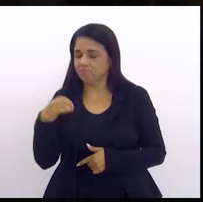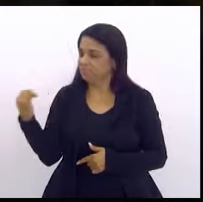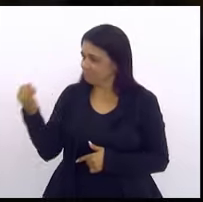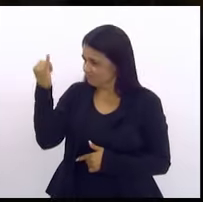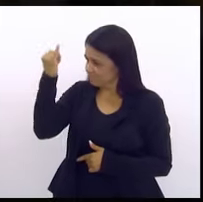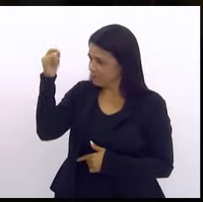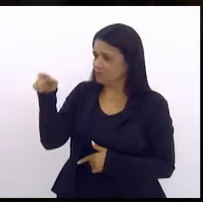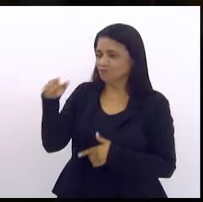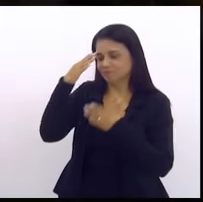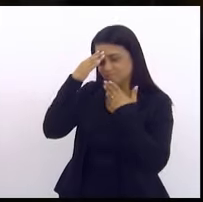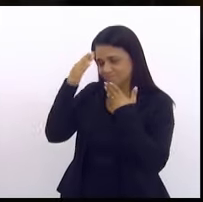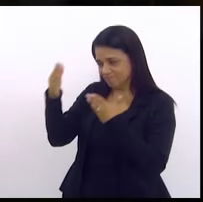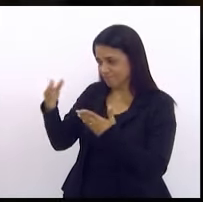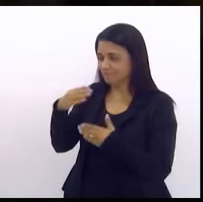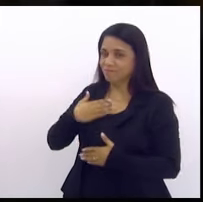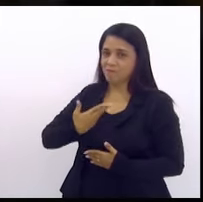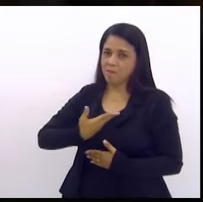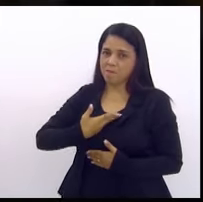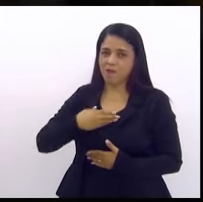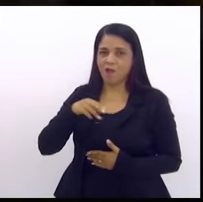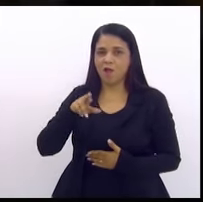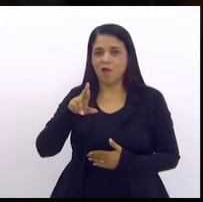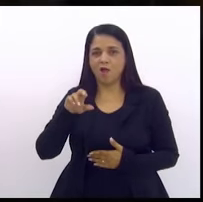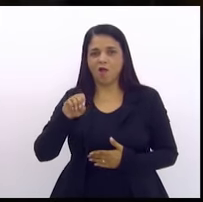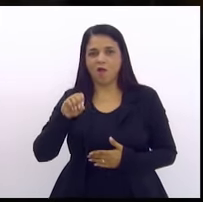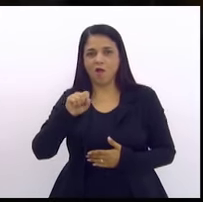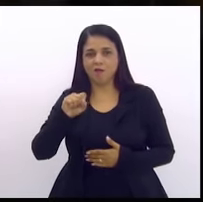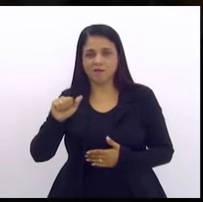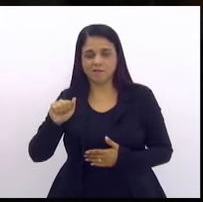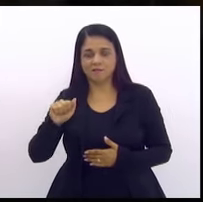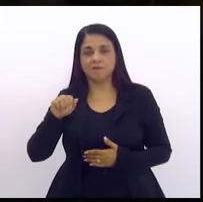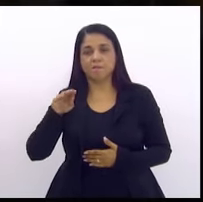amiga Rosa Perdigão, que esteve à frente desse